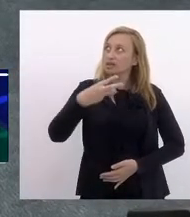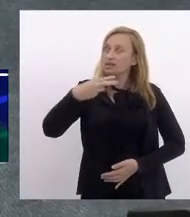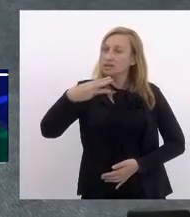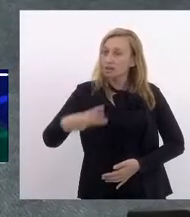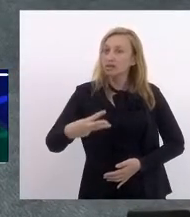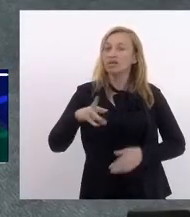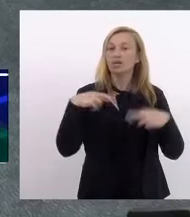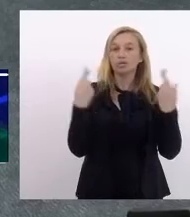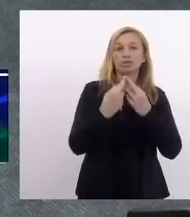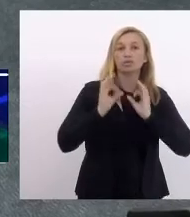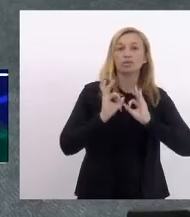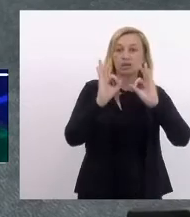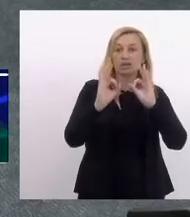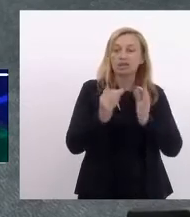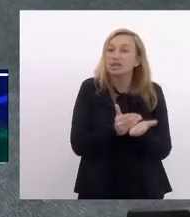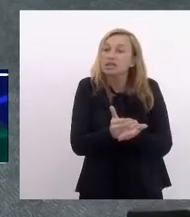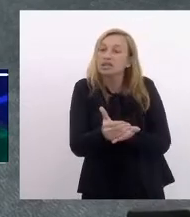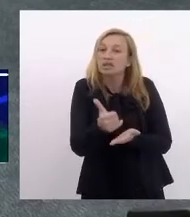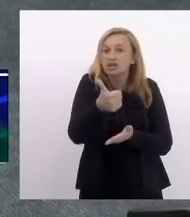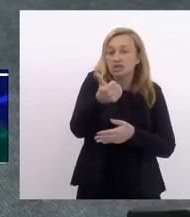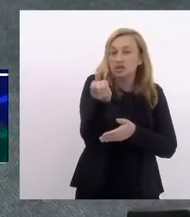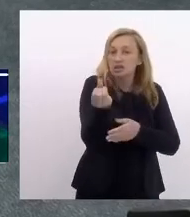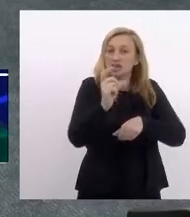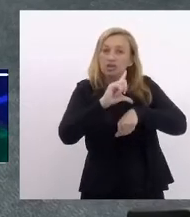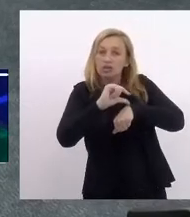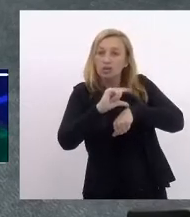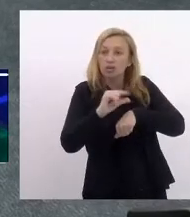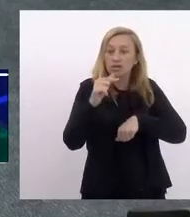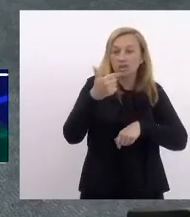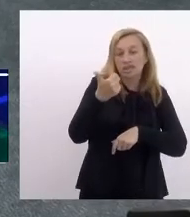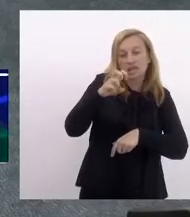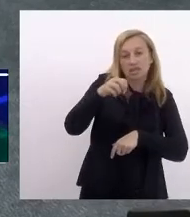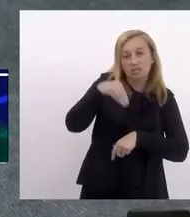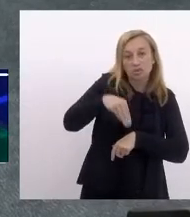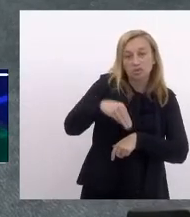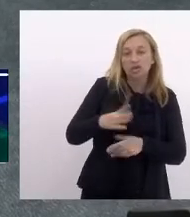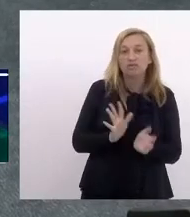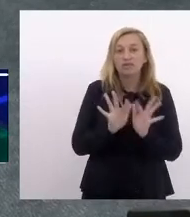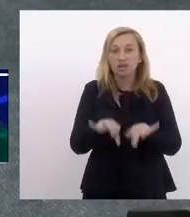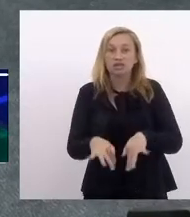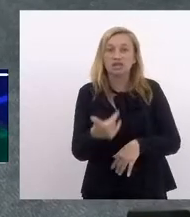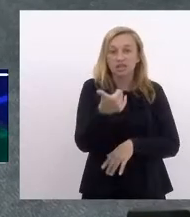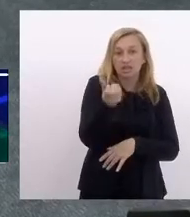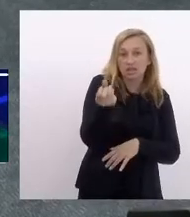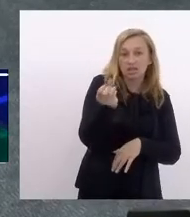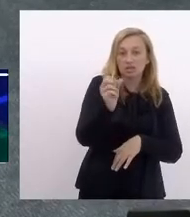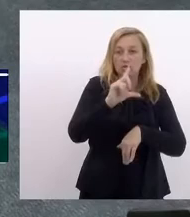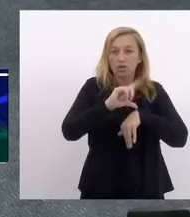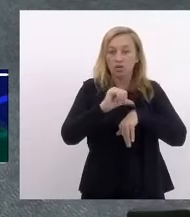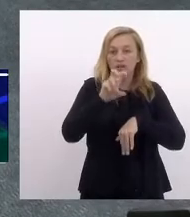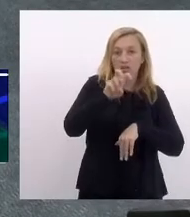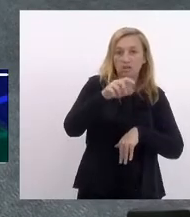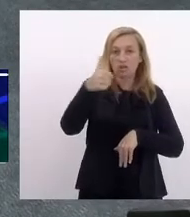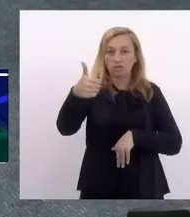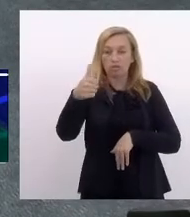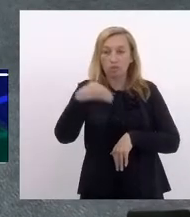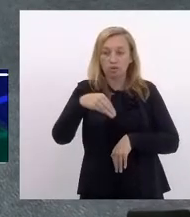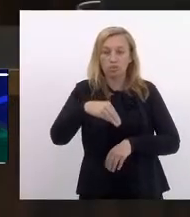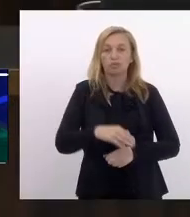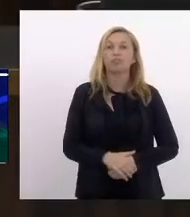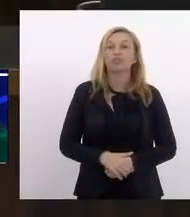223ª sessão extraordinária, que, iniciada às 16 horas e 15 minutos, encerrou-se às 16 horas e 51